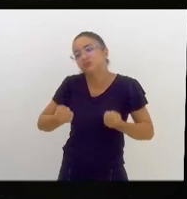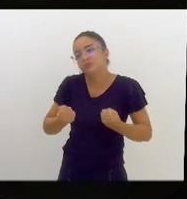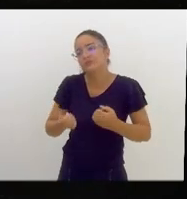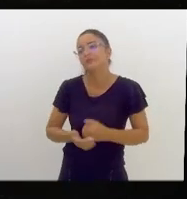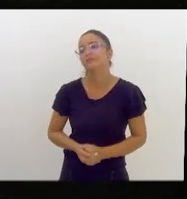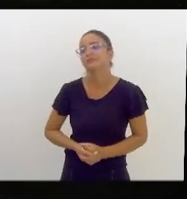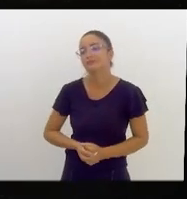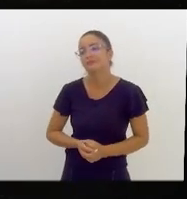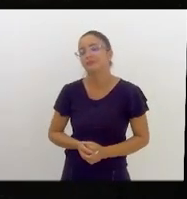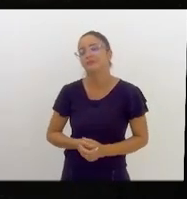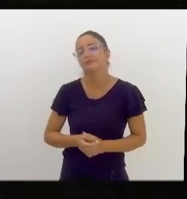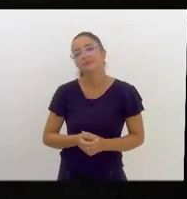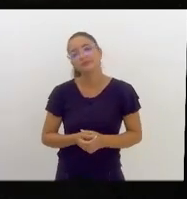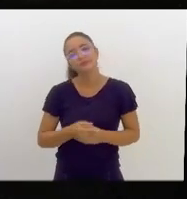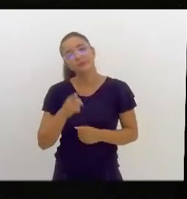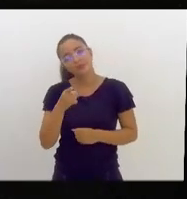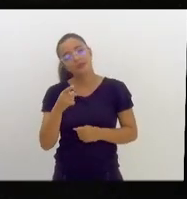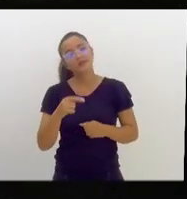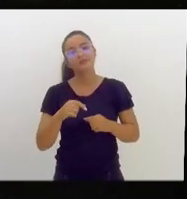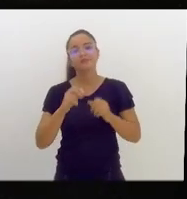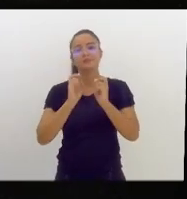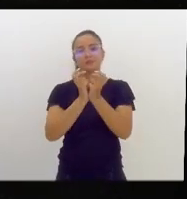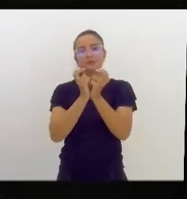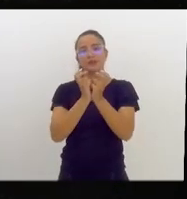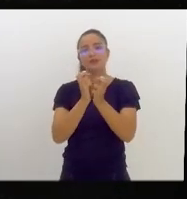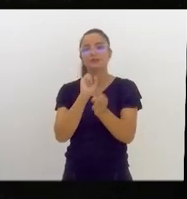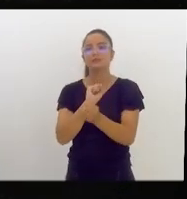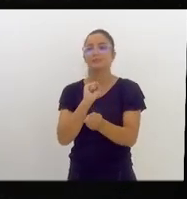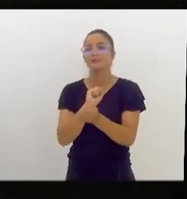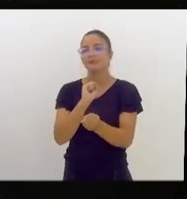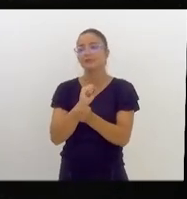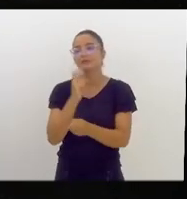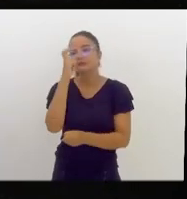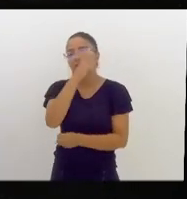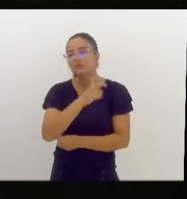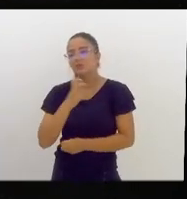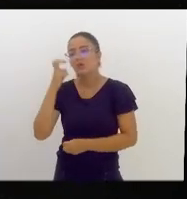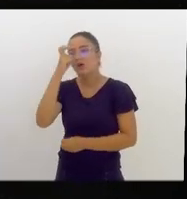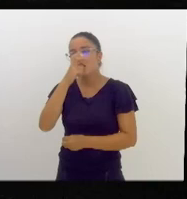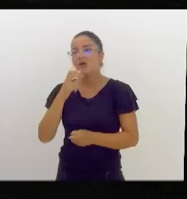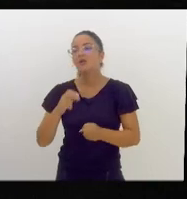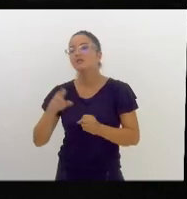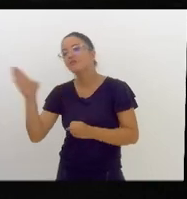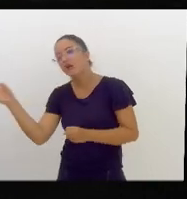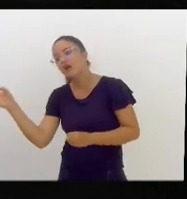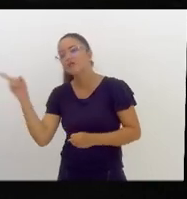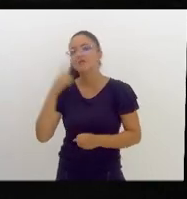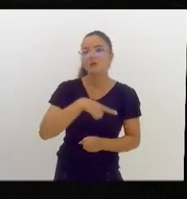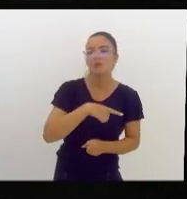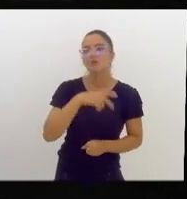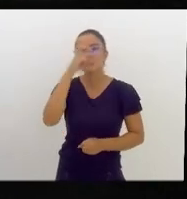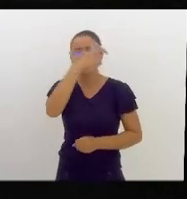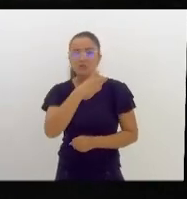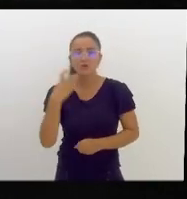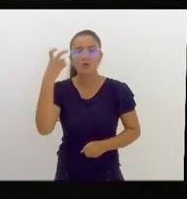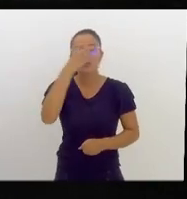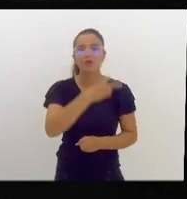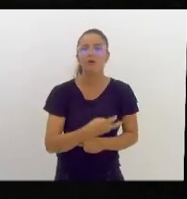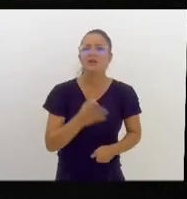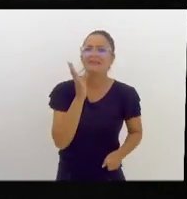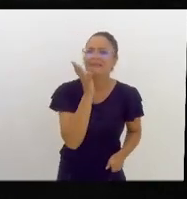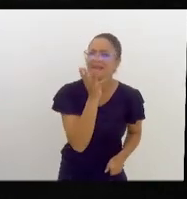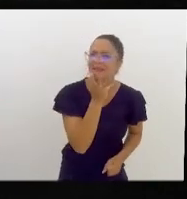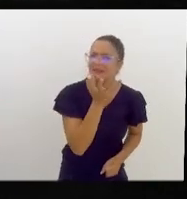disponível ao sistema de transporte público por 5 horas do seu dia. Então, a gente tem que entender a